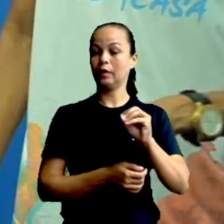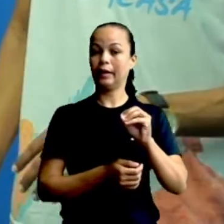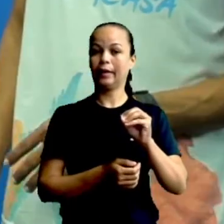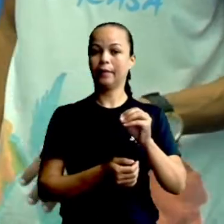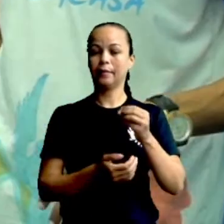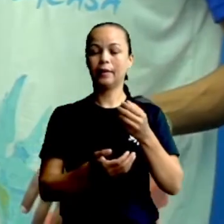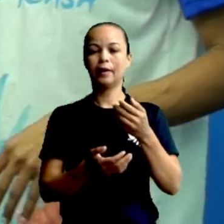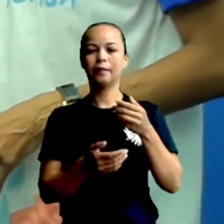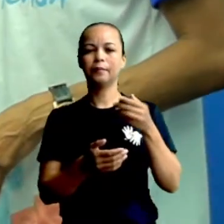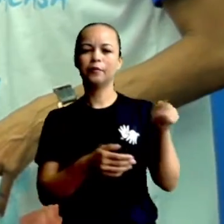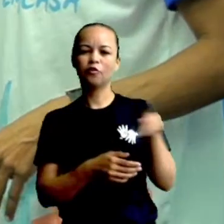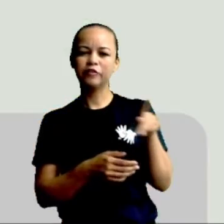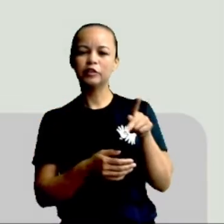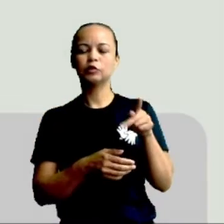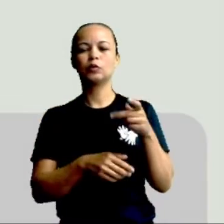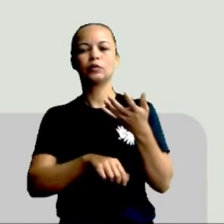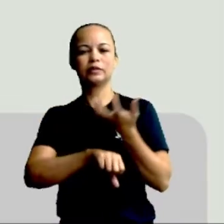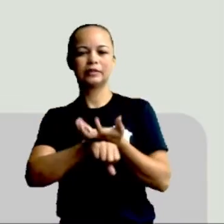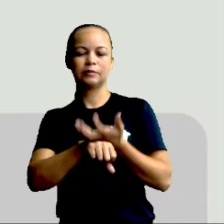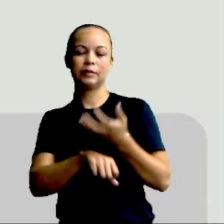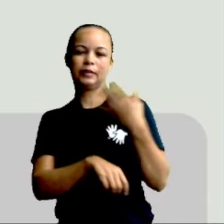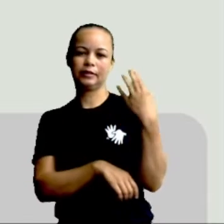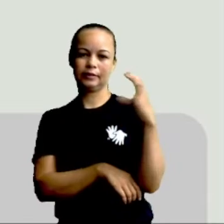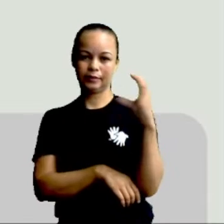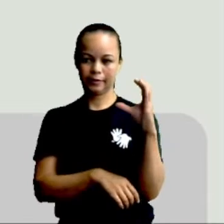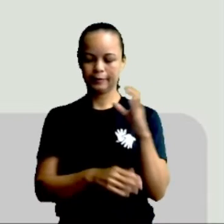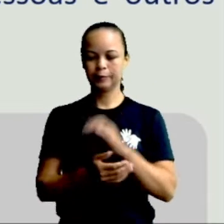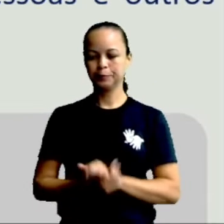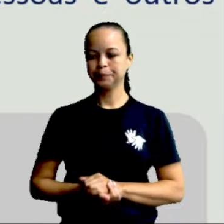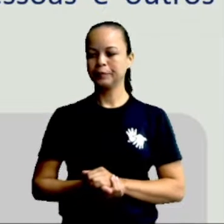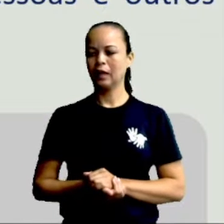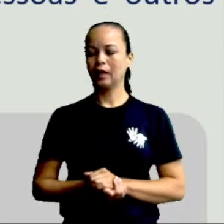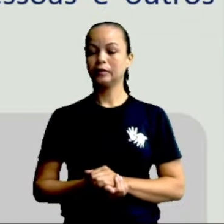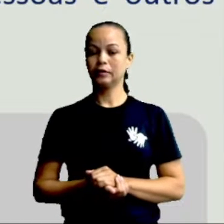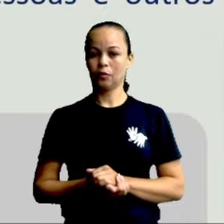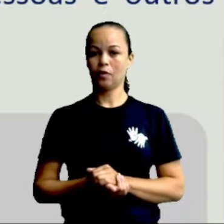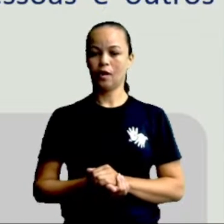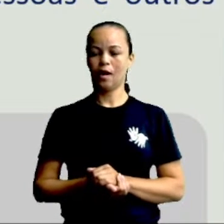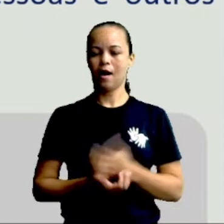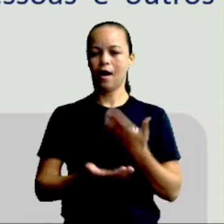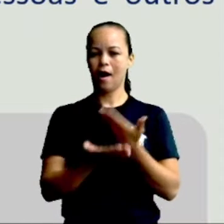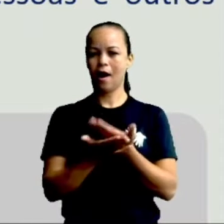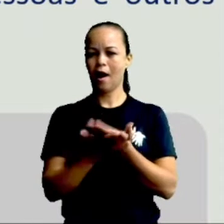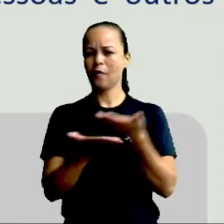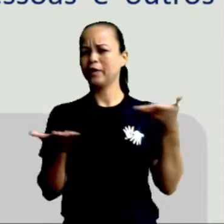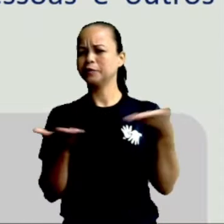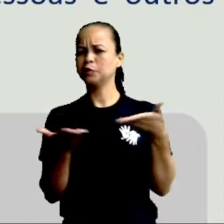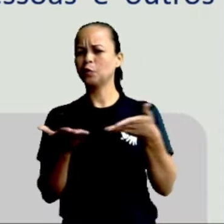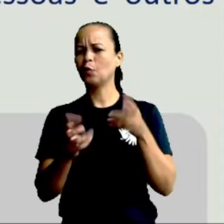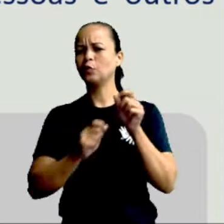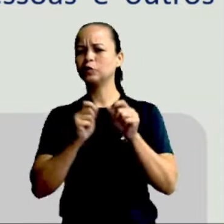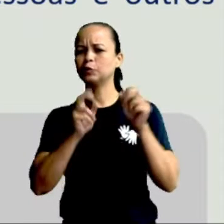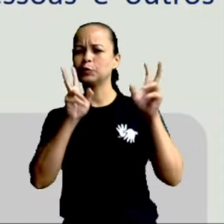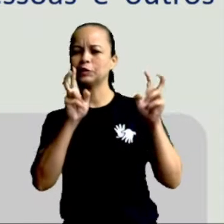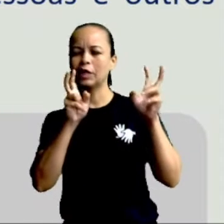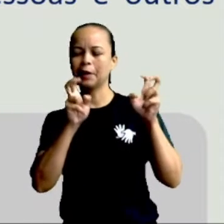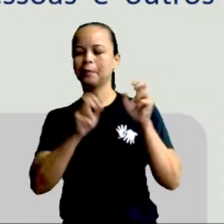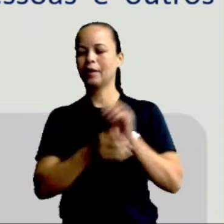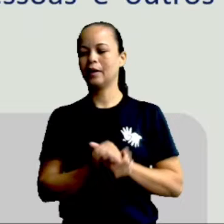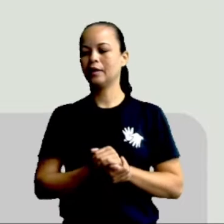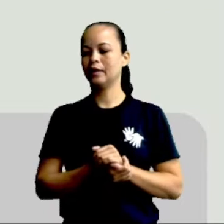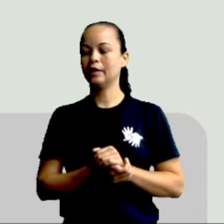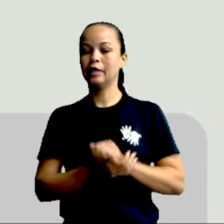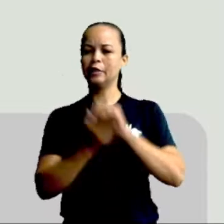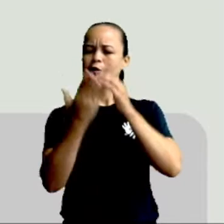comigo. Joga para o slide, por favor, aí, produção. Ó, gente, a aula de hoje é sobre espelhos e lentes, tá